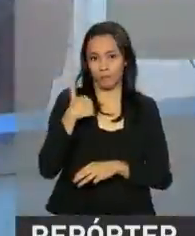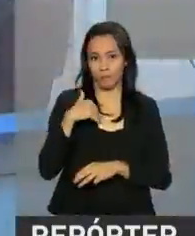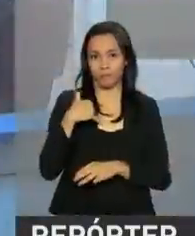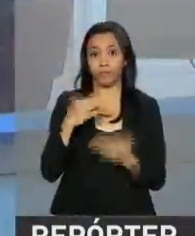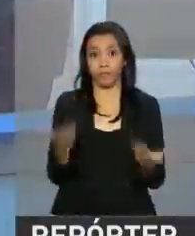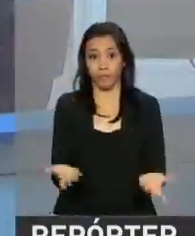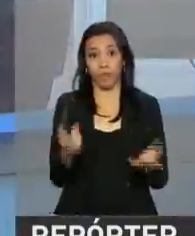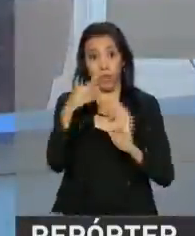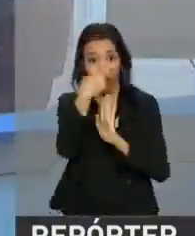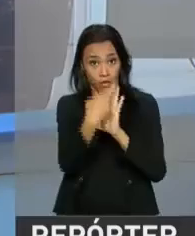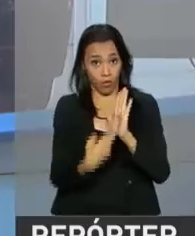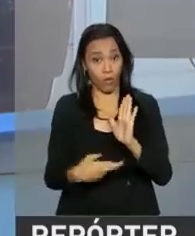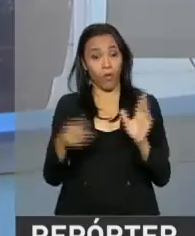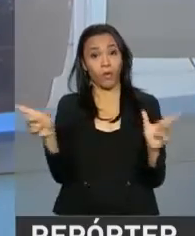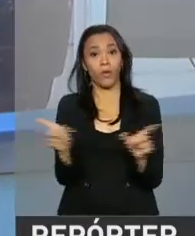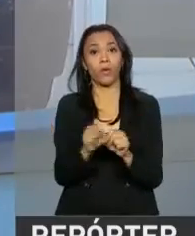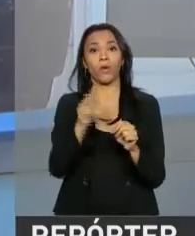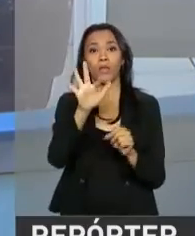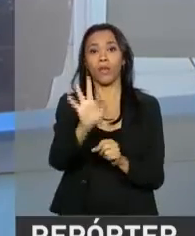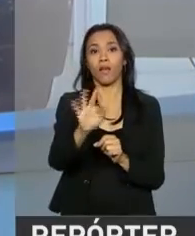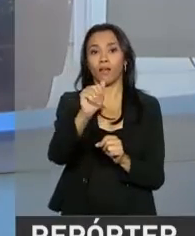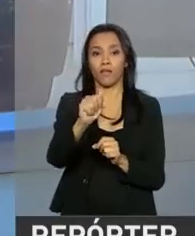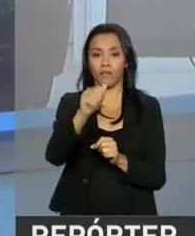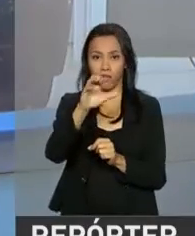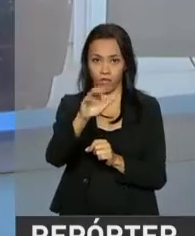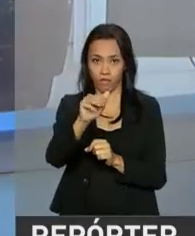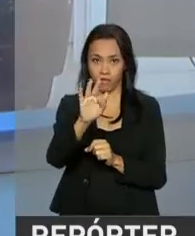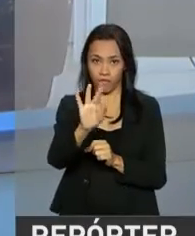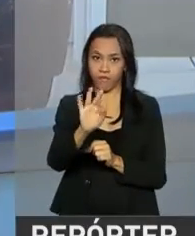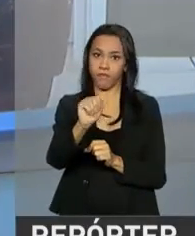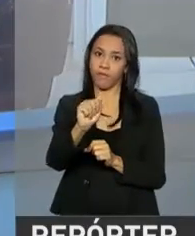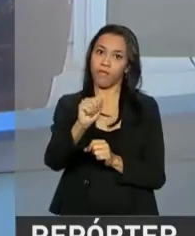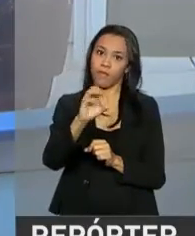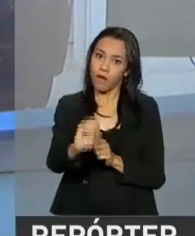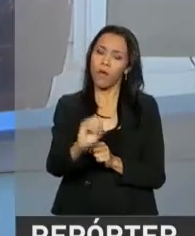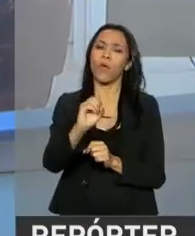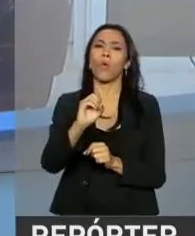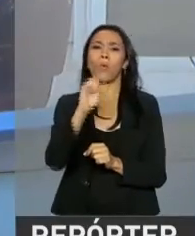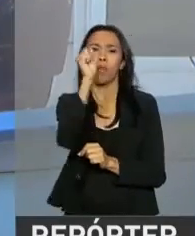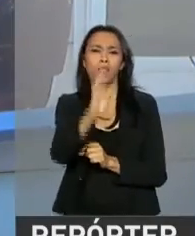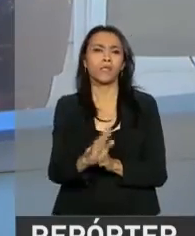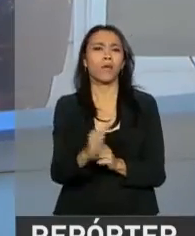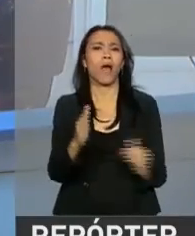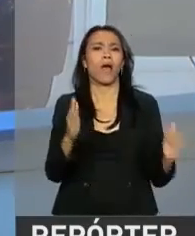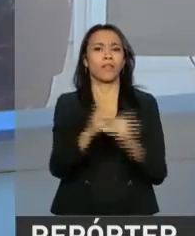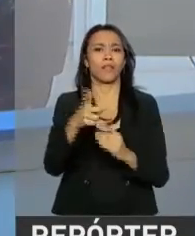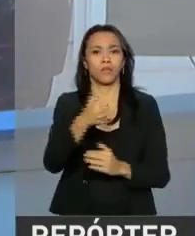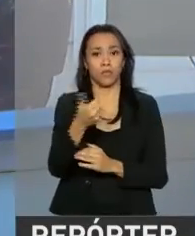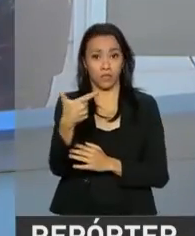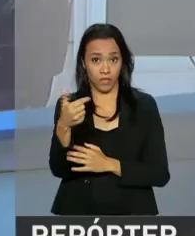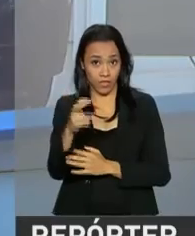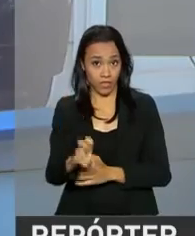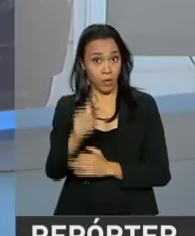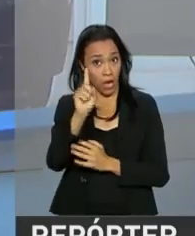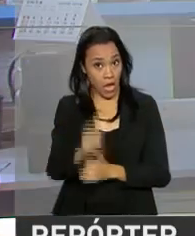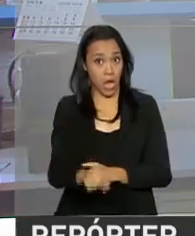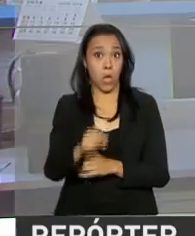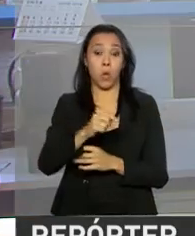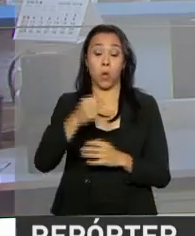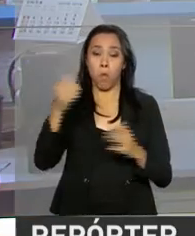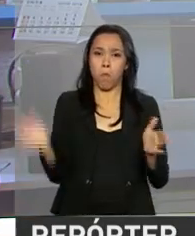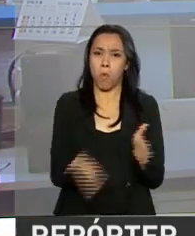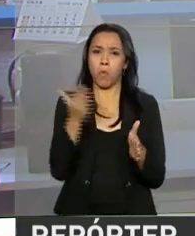relatório da fao prevê ainda que o brasil até 2025 será o maior produtor global de açúcar